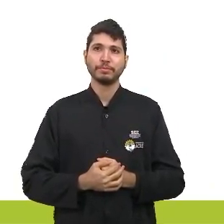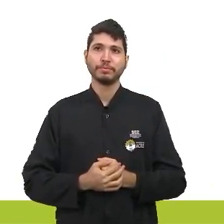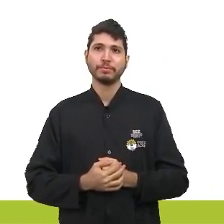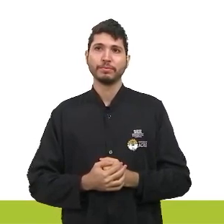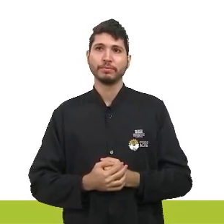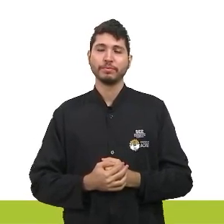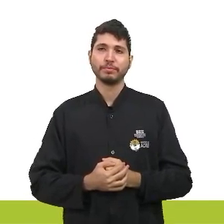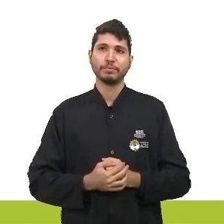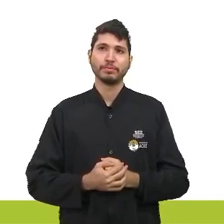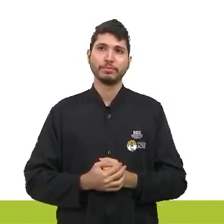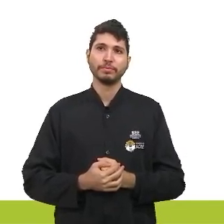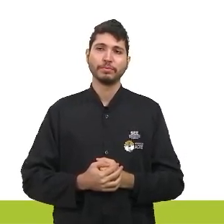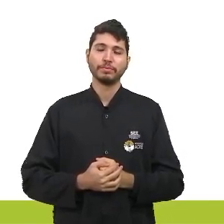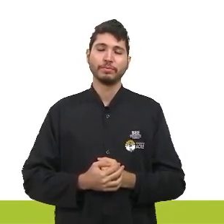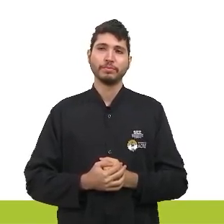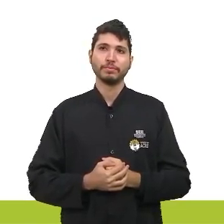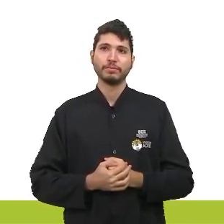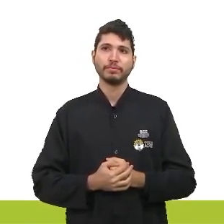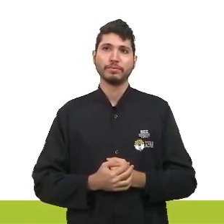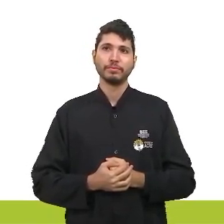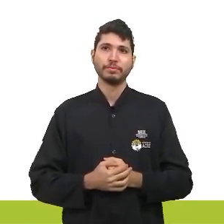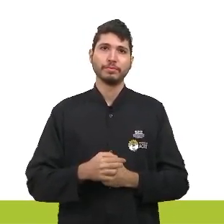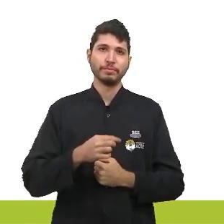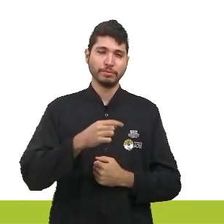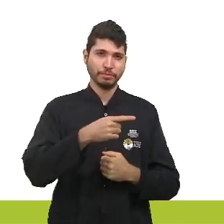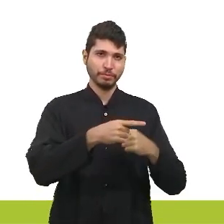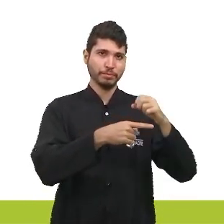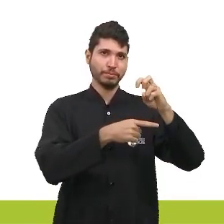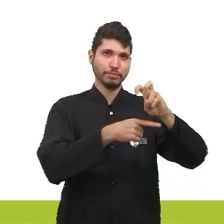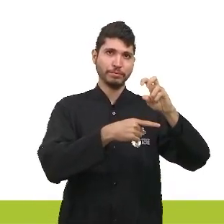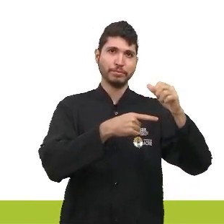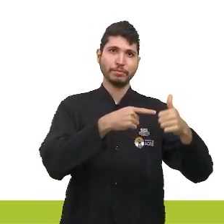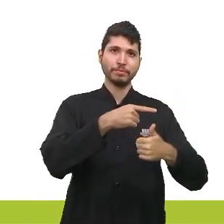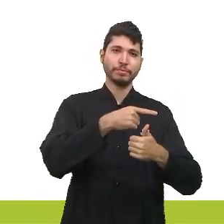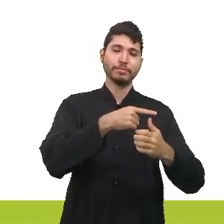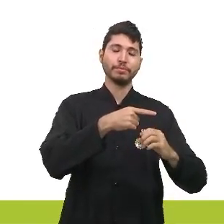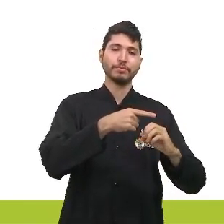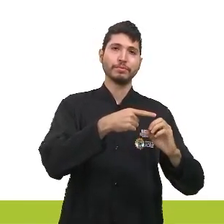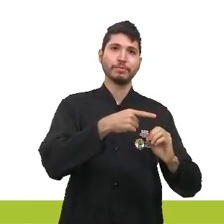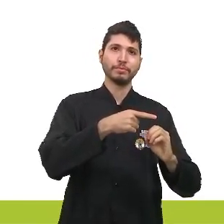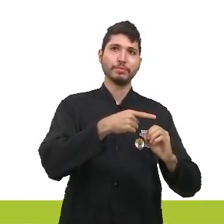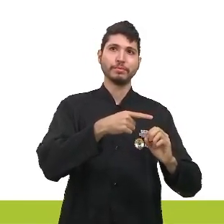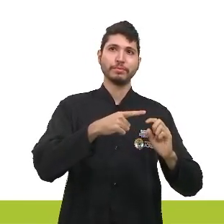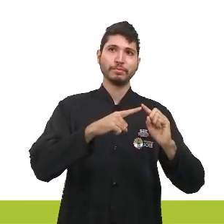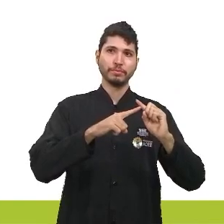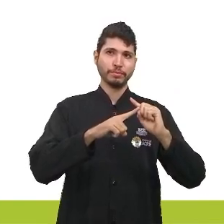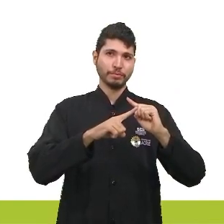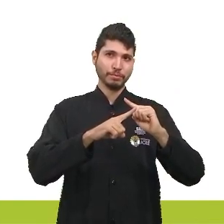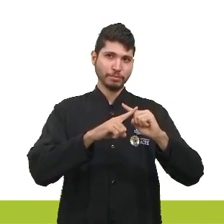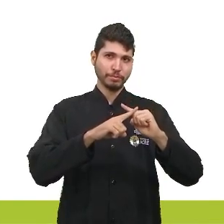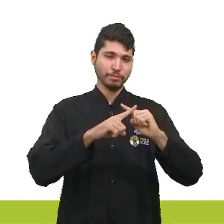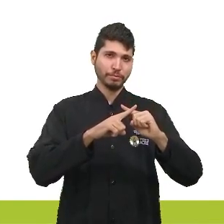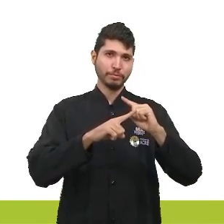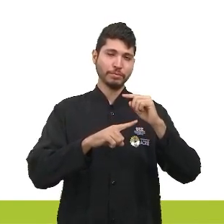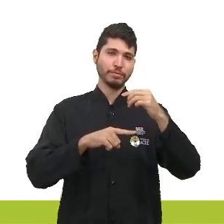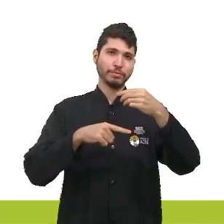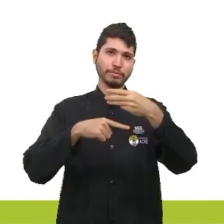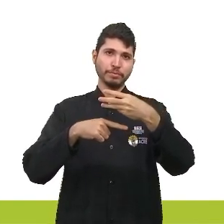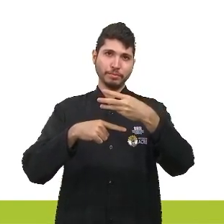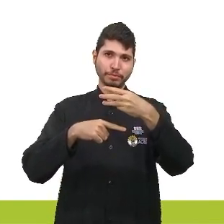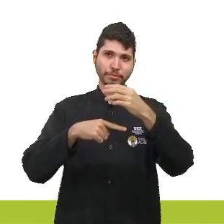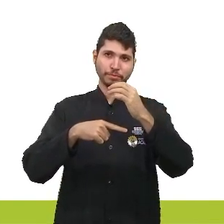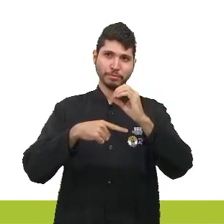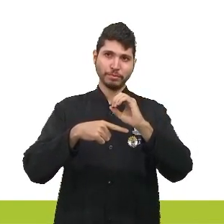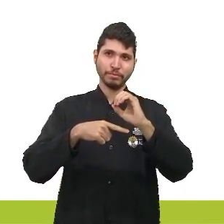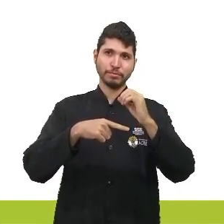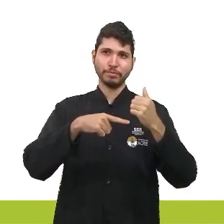5 sobre 100 vezes 30 sobre